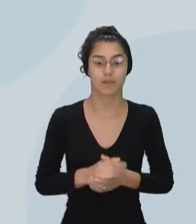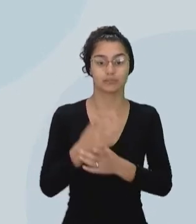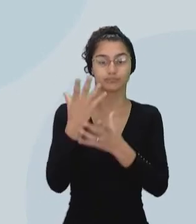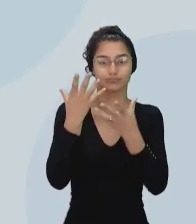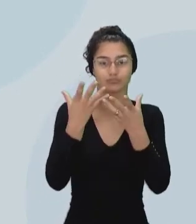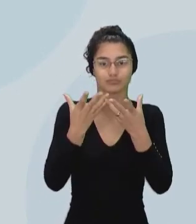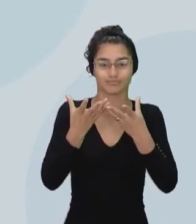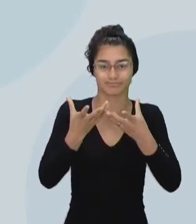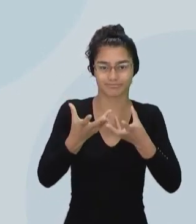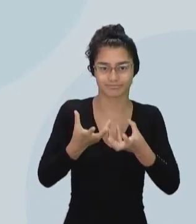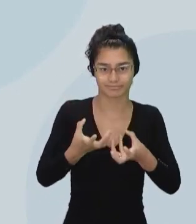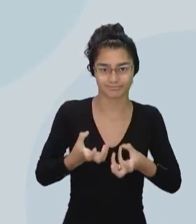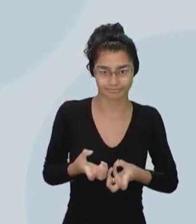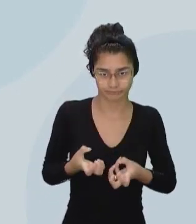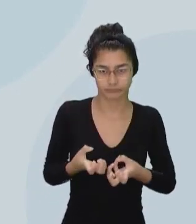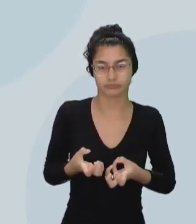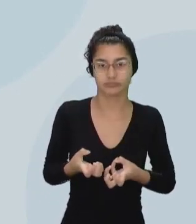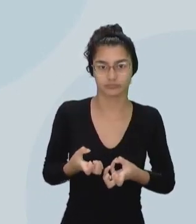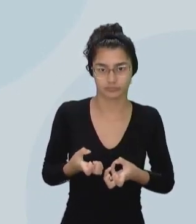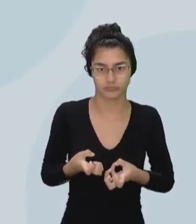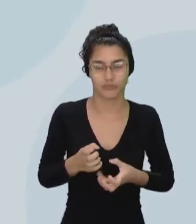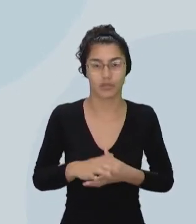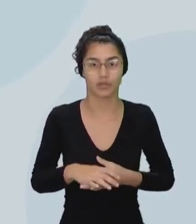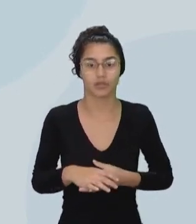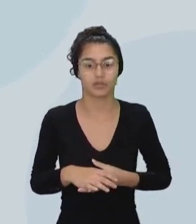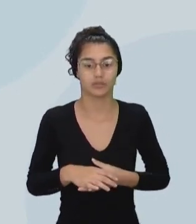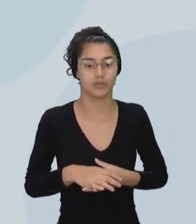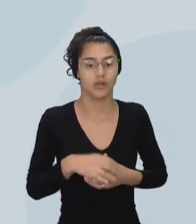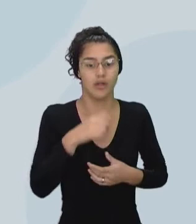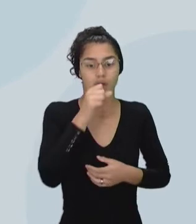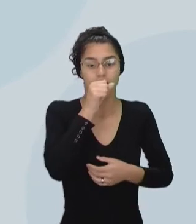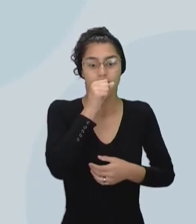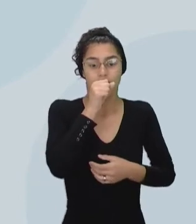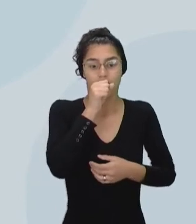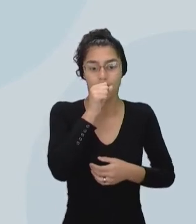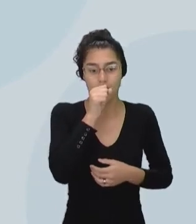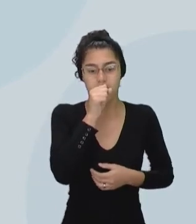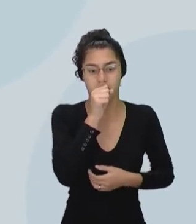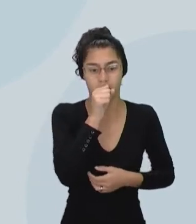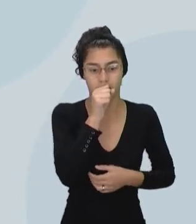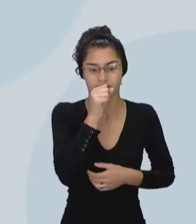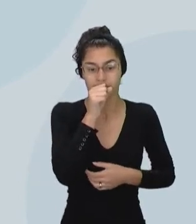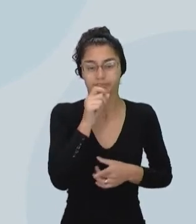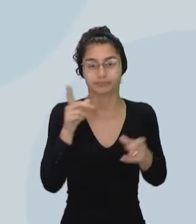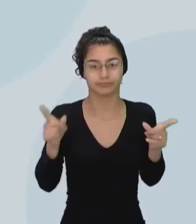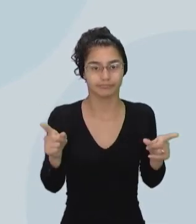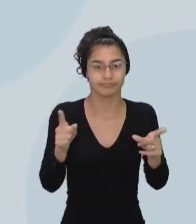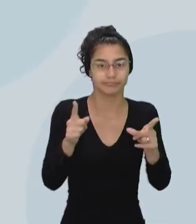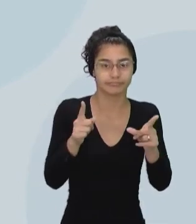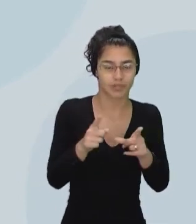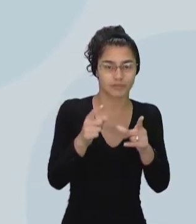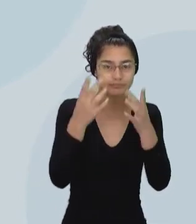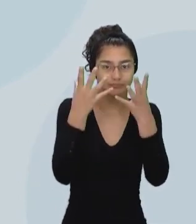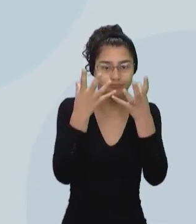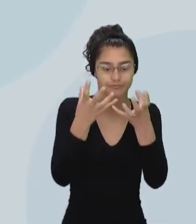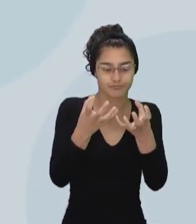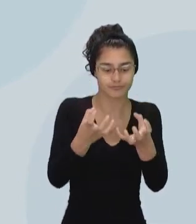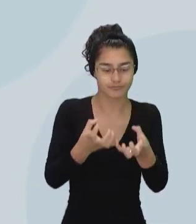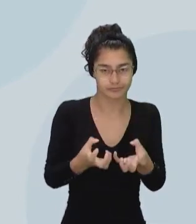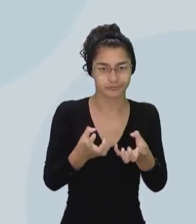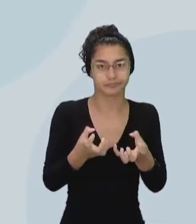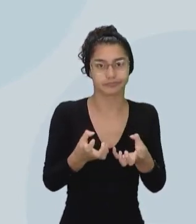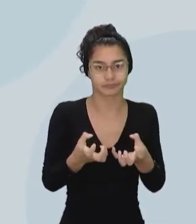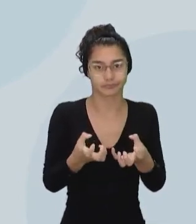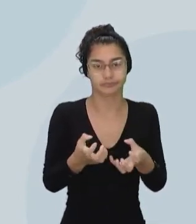achatamento e a atrofia. Achatamento, ou seja, a redução das vilosidades, e a atrofia mesmo é a